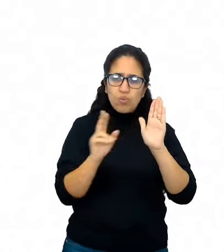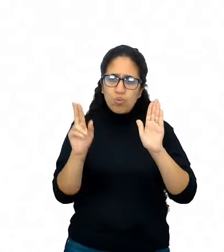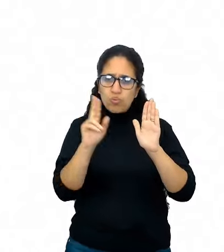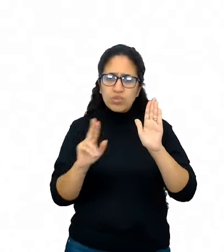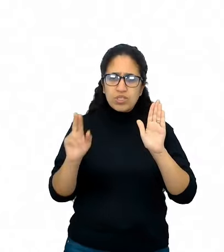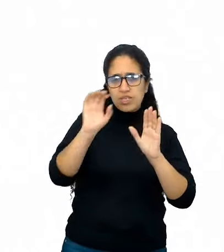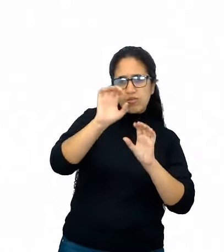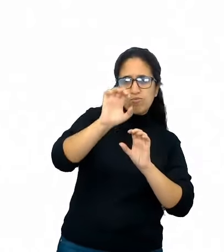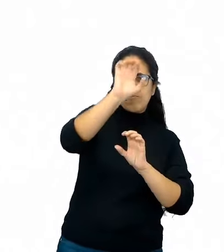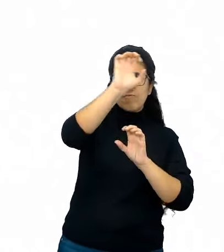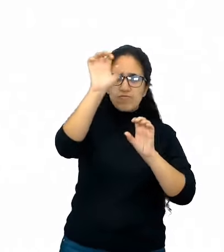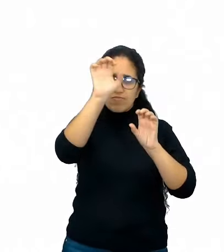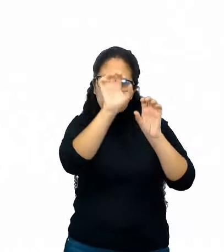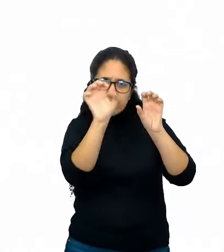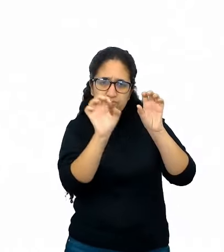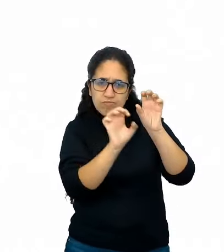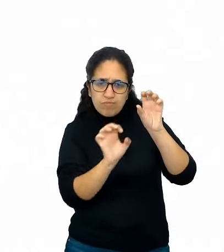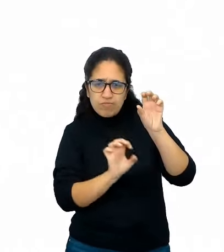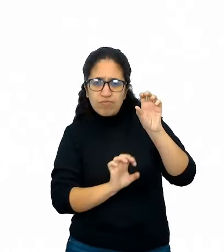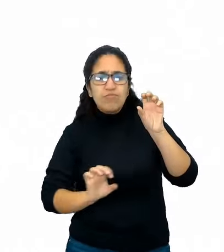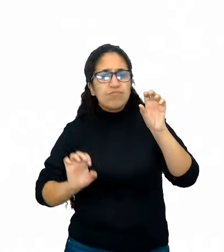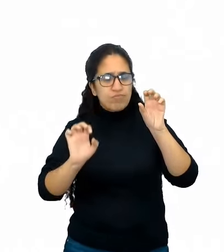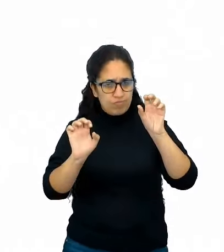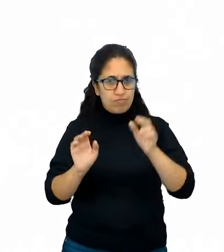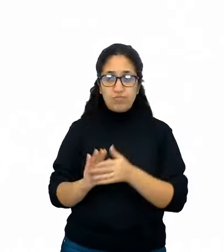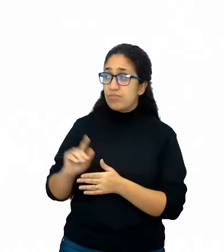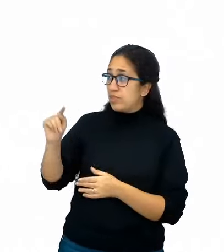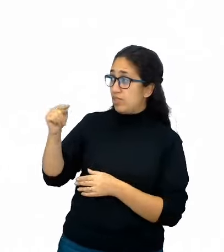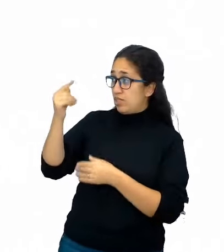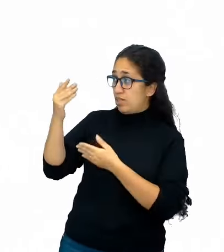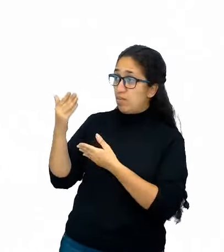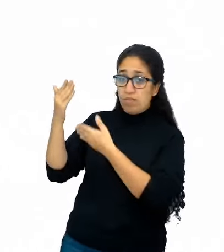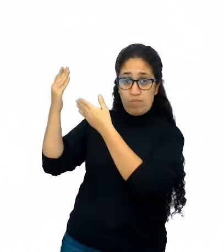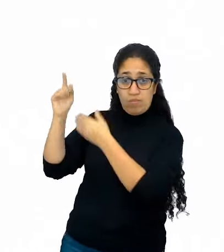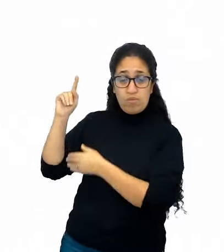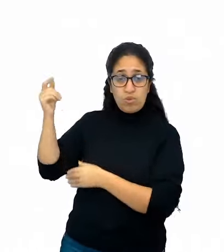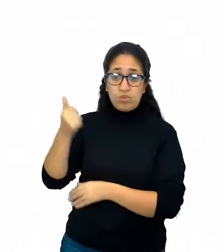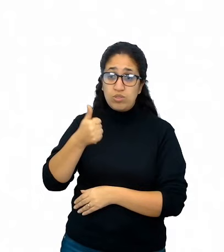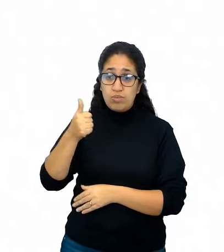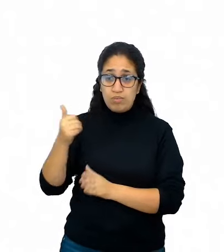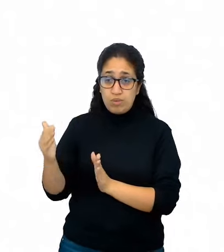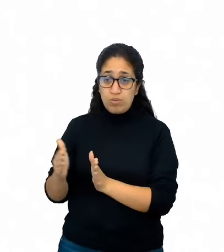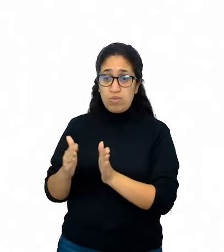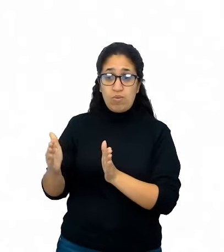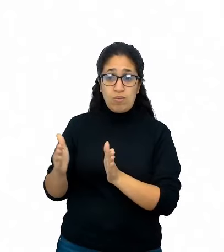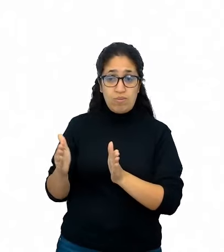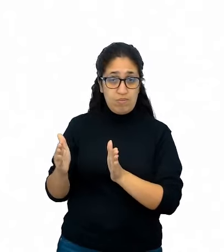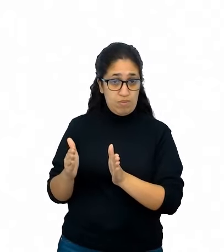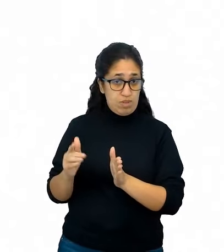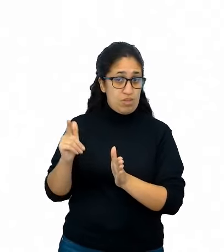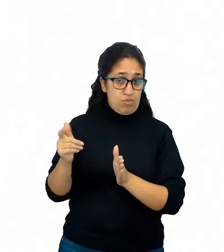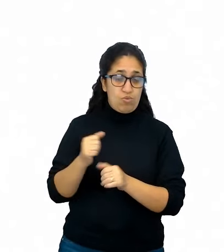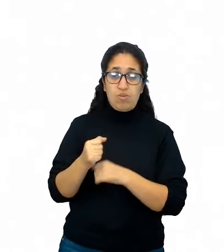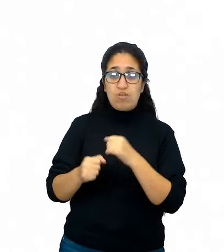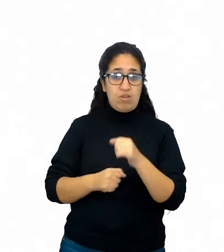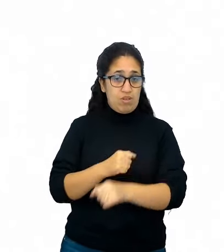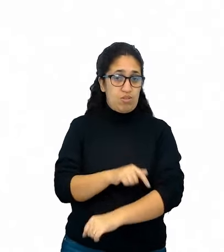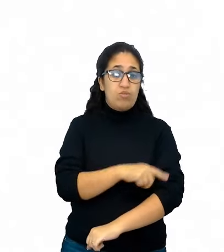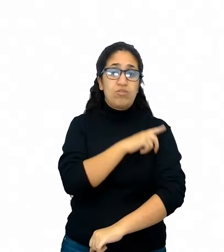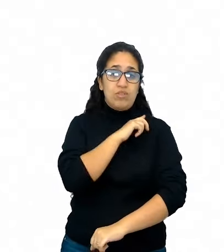de fluxograma. A seguir, apresentaremos o primeiro momento dessa formação de ano em série.